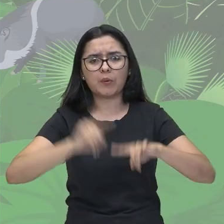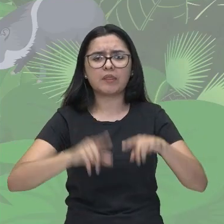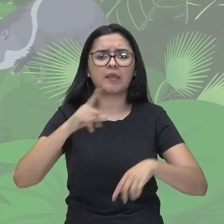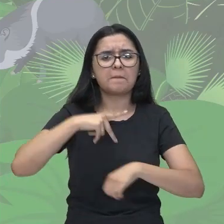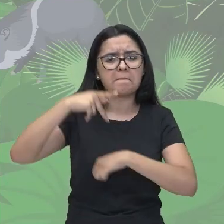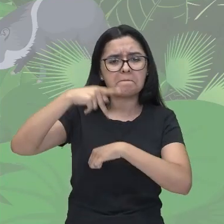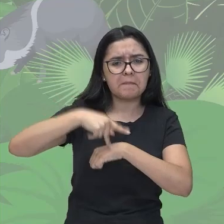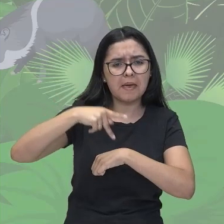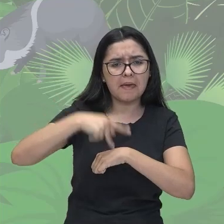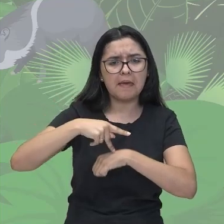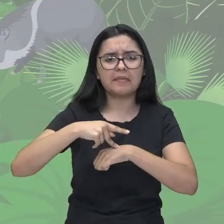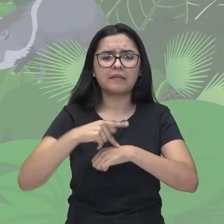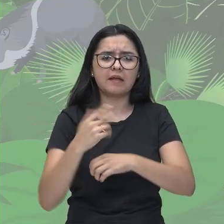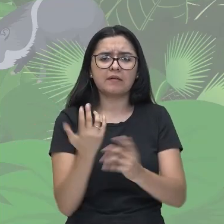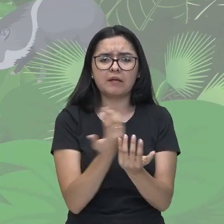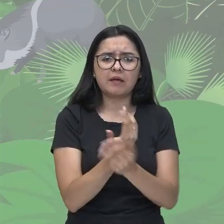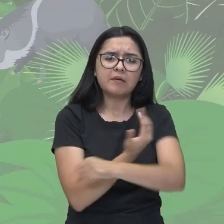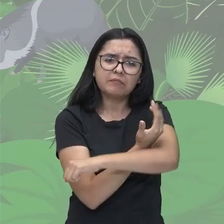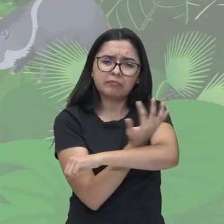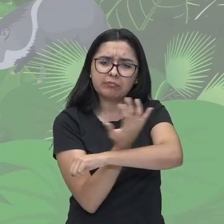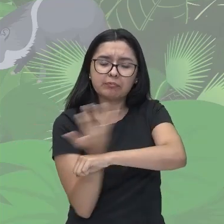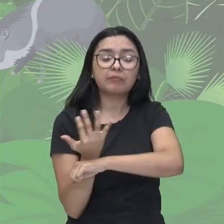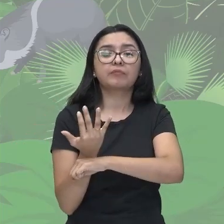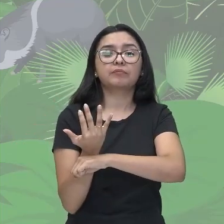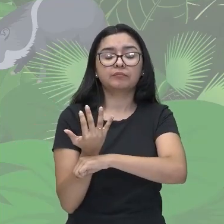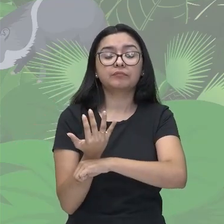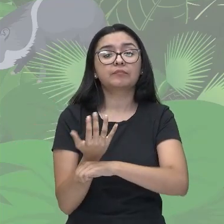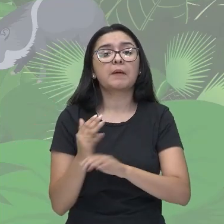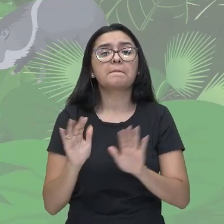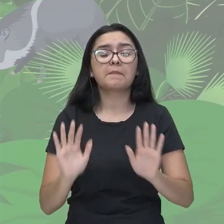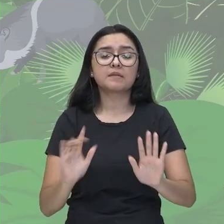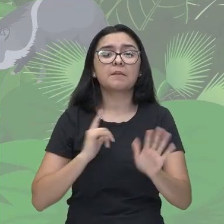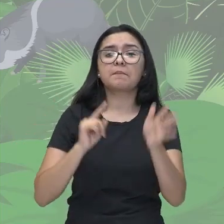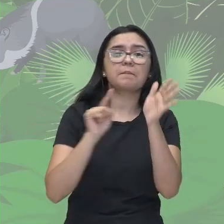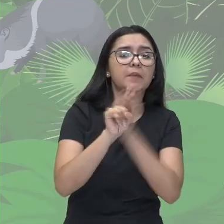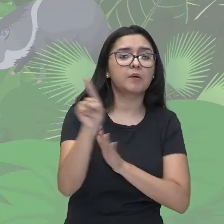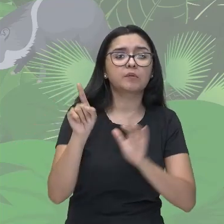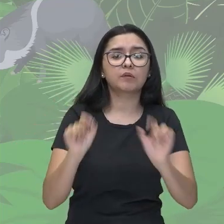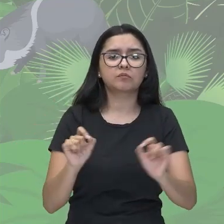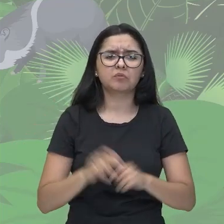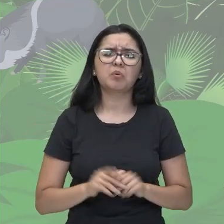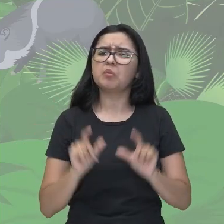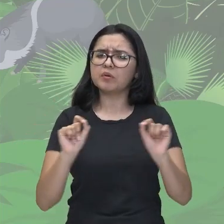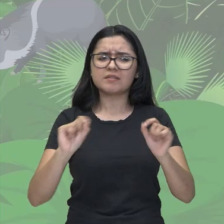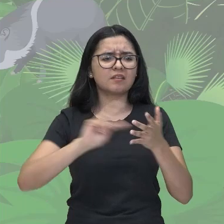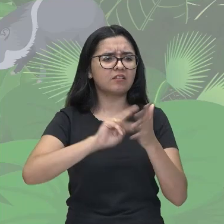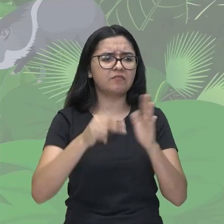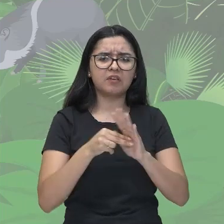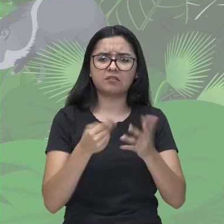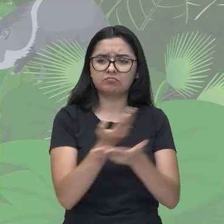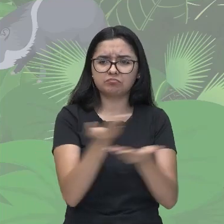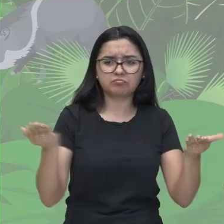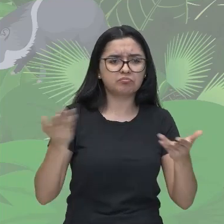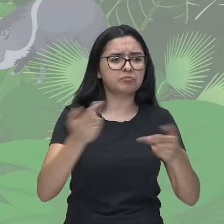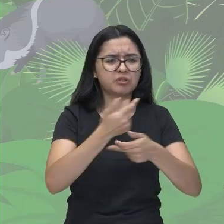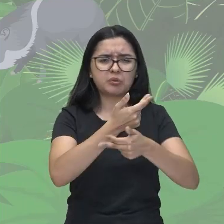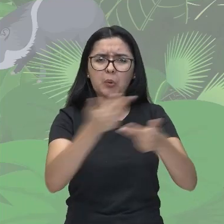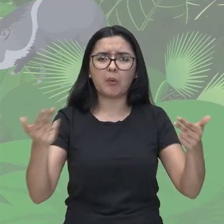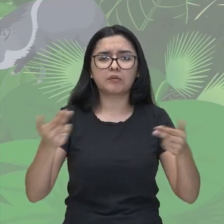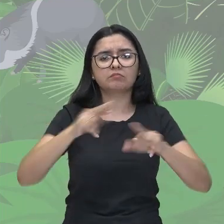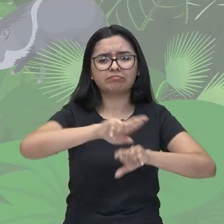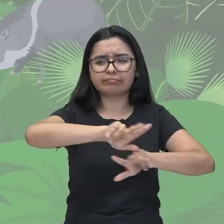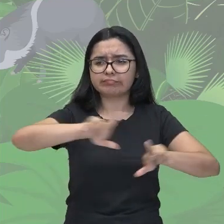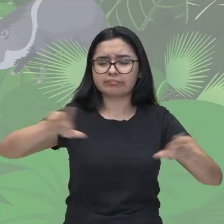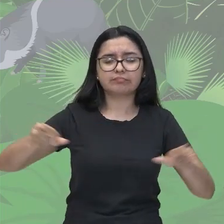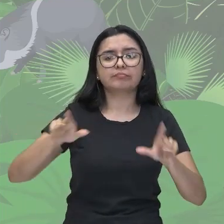pedra, tem mato. Então, a pergunta metafísica é o que é tudo isso, né? O que é tudo isso? De